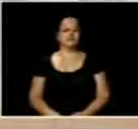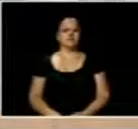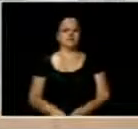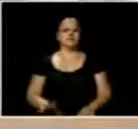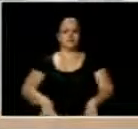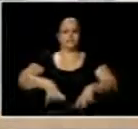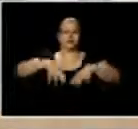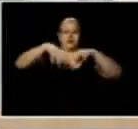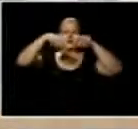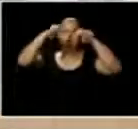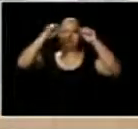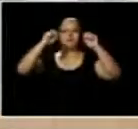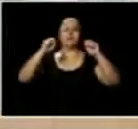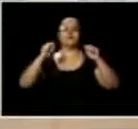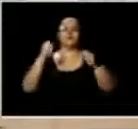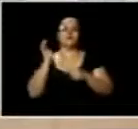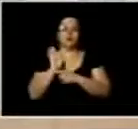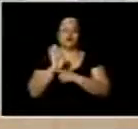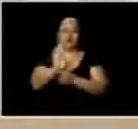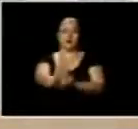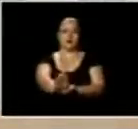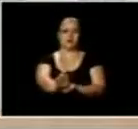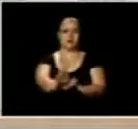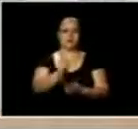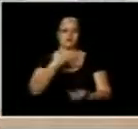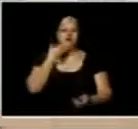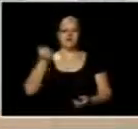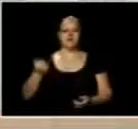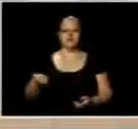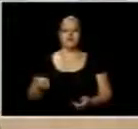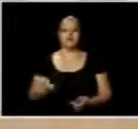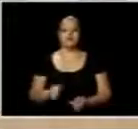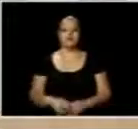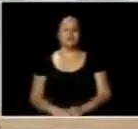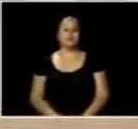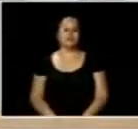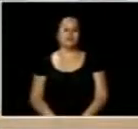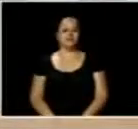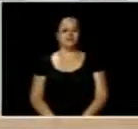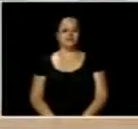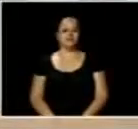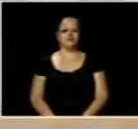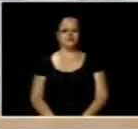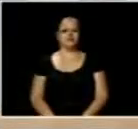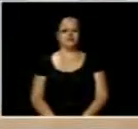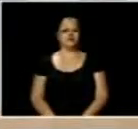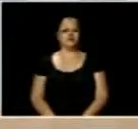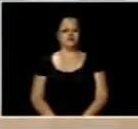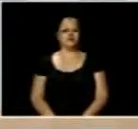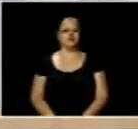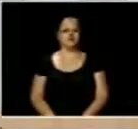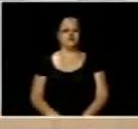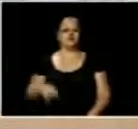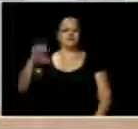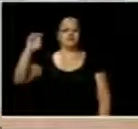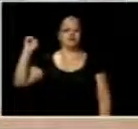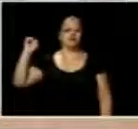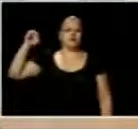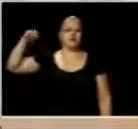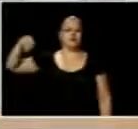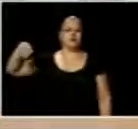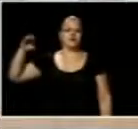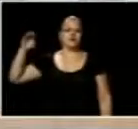meu apelo aqui, ao discutir o INCUT, muito, de grande valor... Mas o que eu coloquei para o